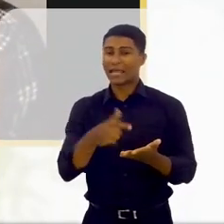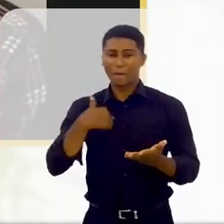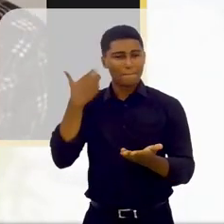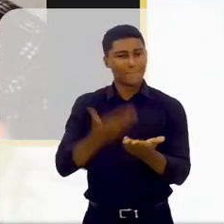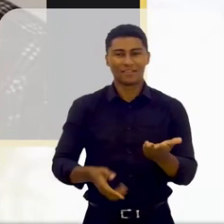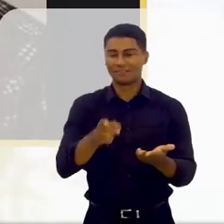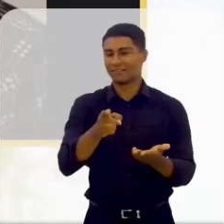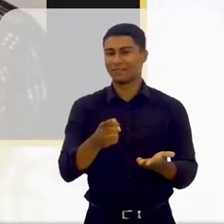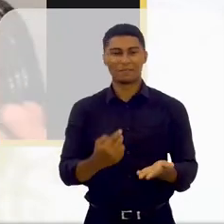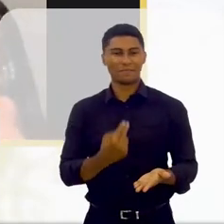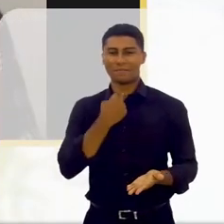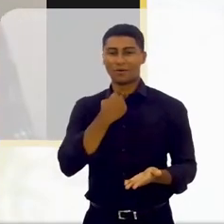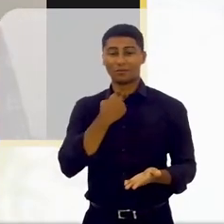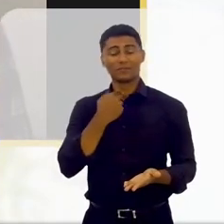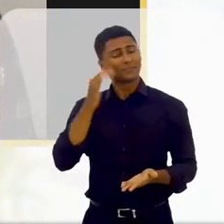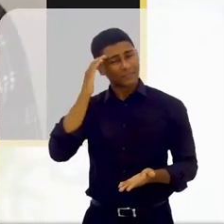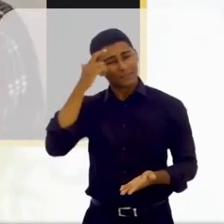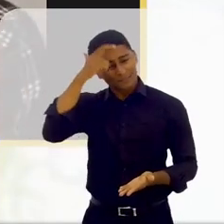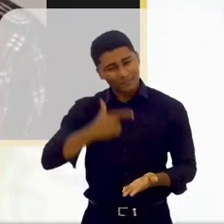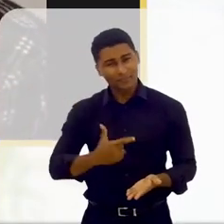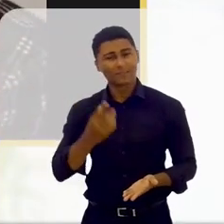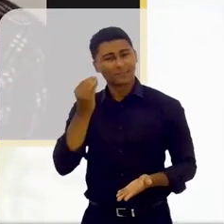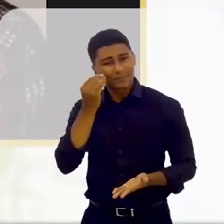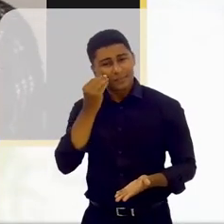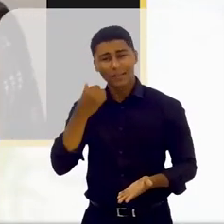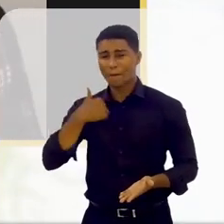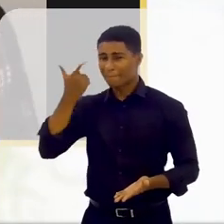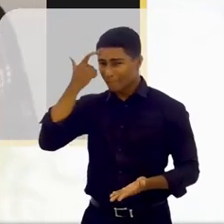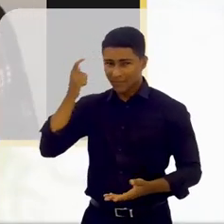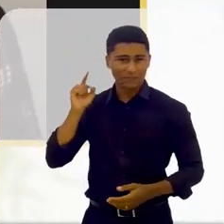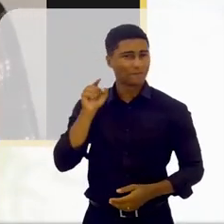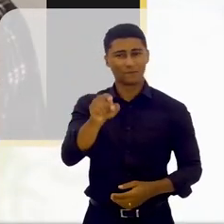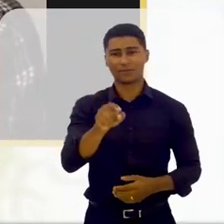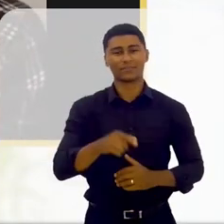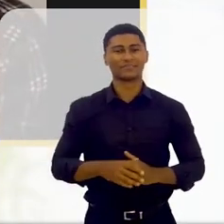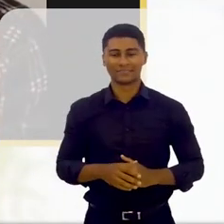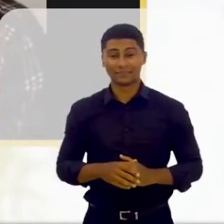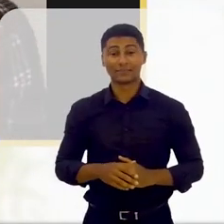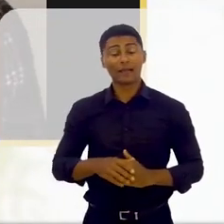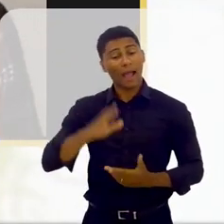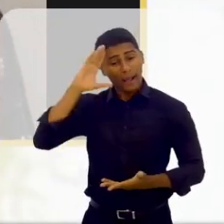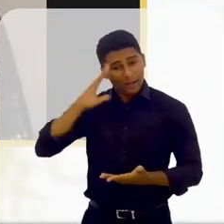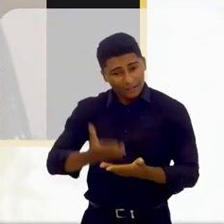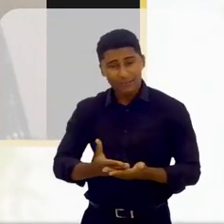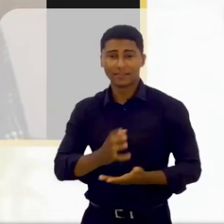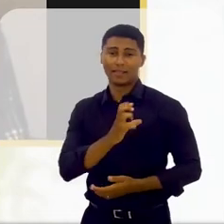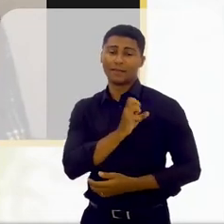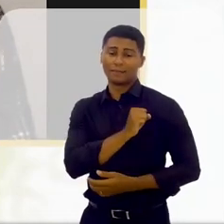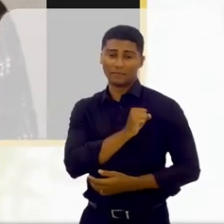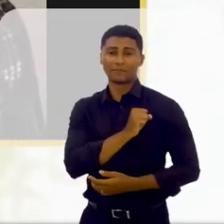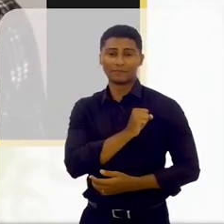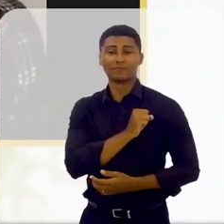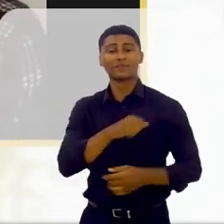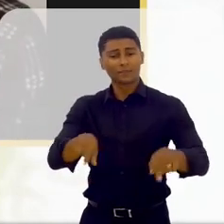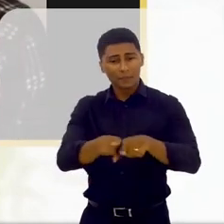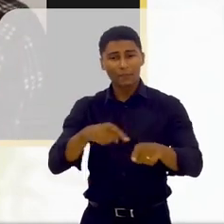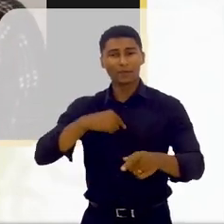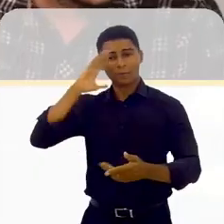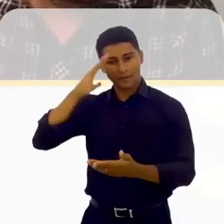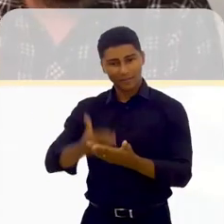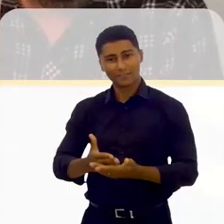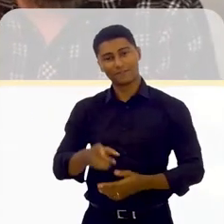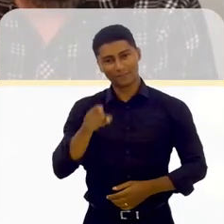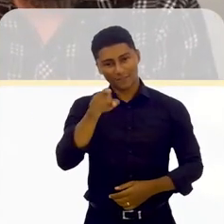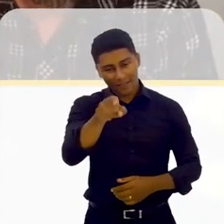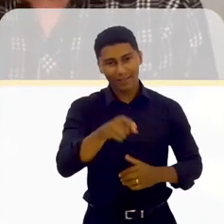te perder. Tenta me entender, só penso em você. Acredita no amor que acredito